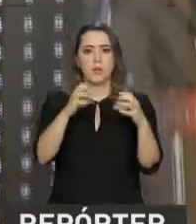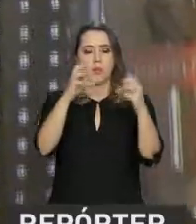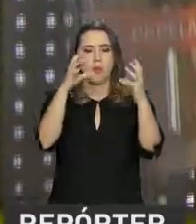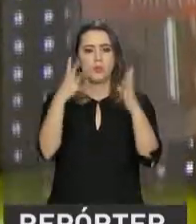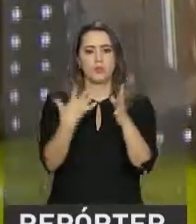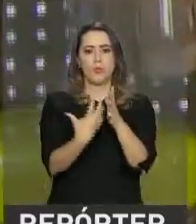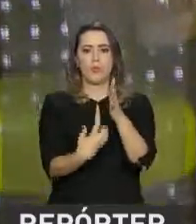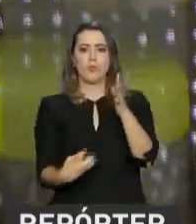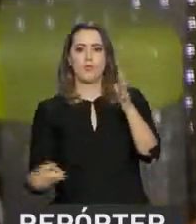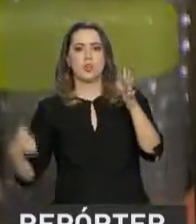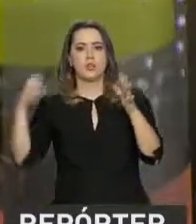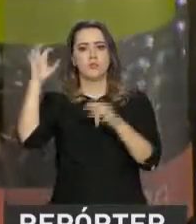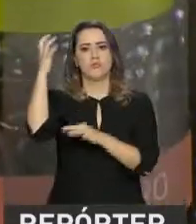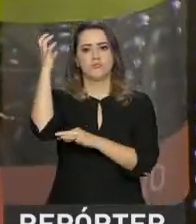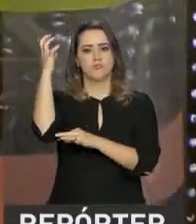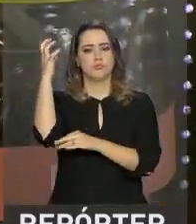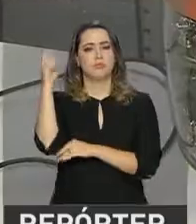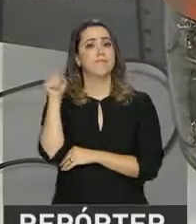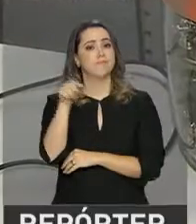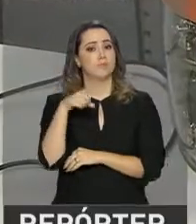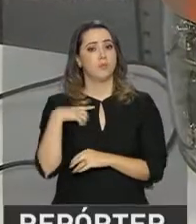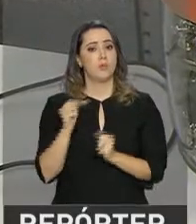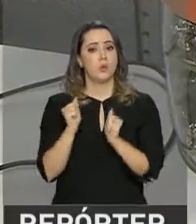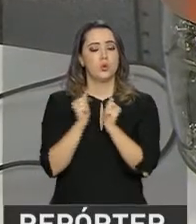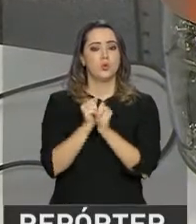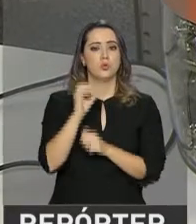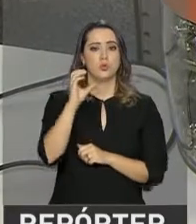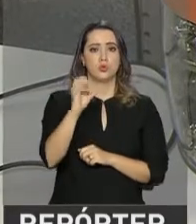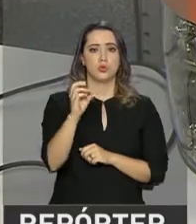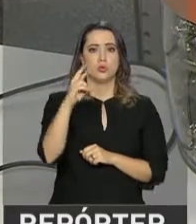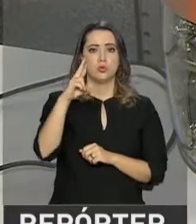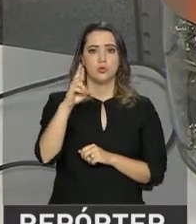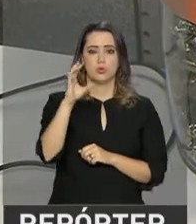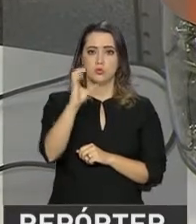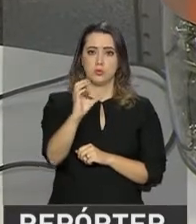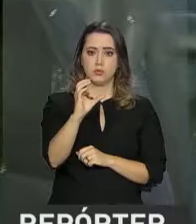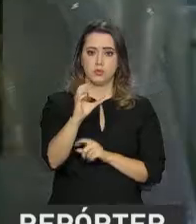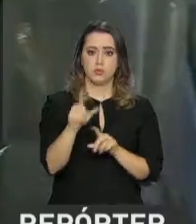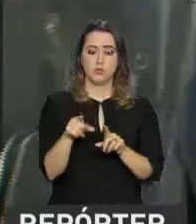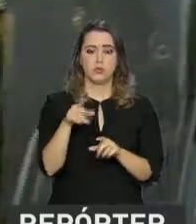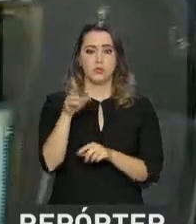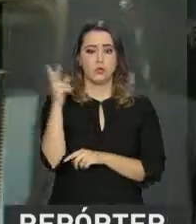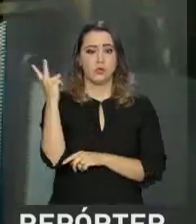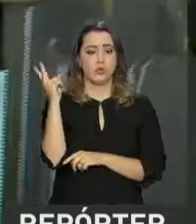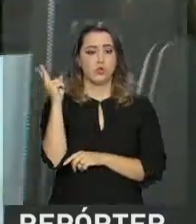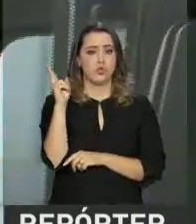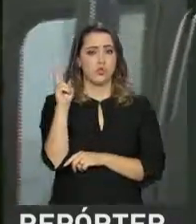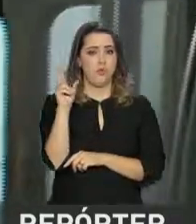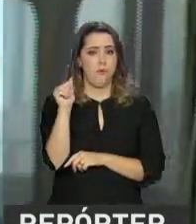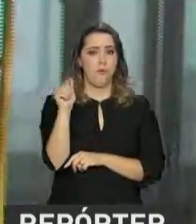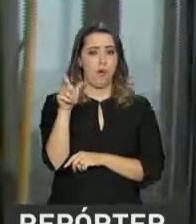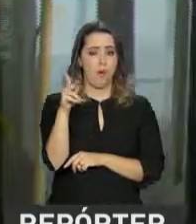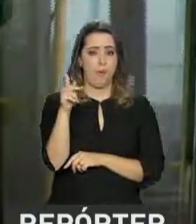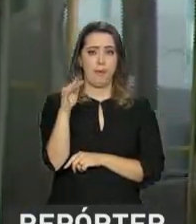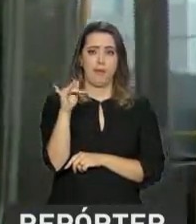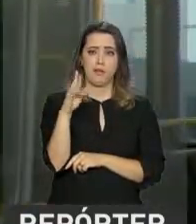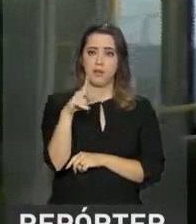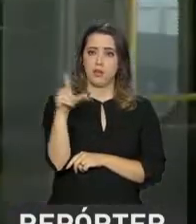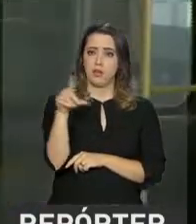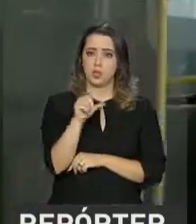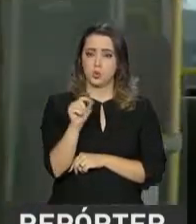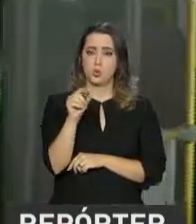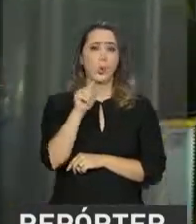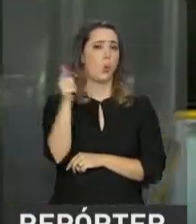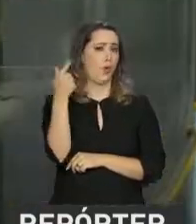ambiental e junto com o crc e valparaíso o governo federal lançou uma iniciativa para facilitar